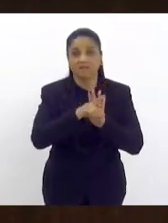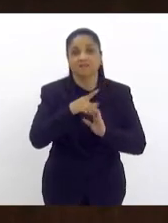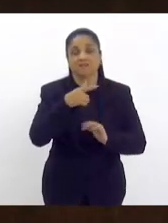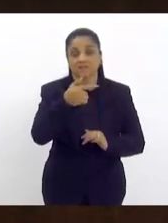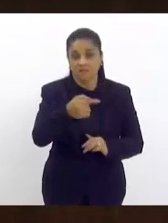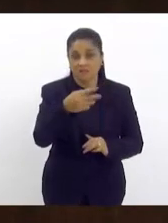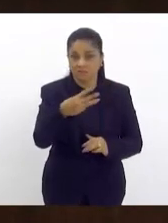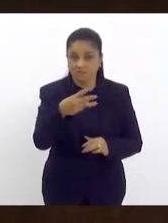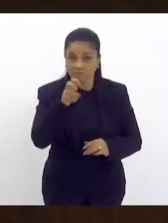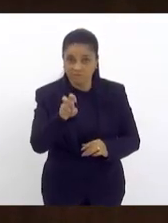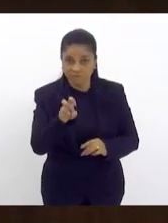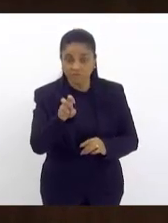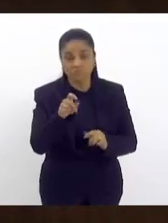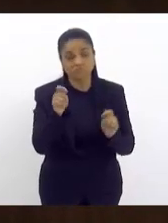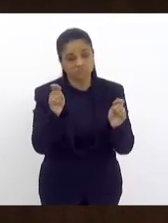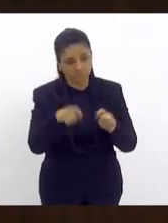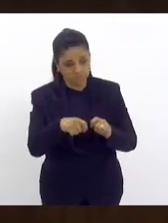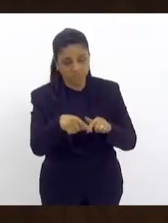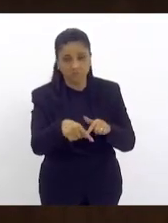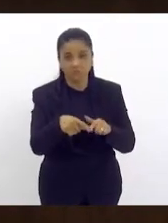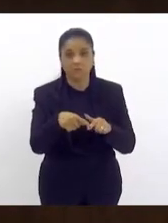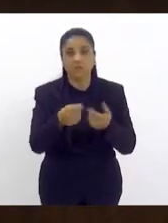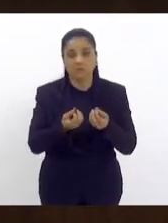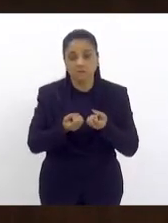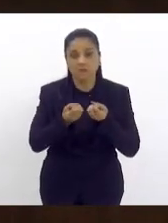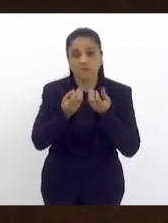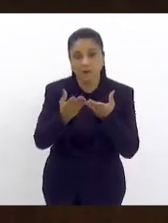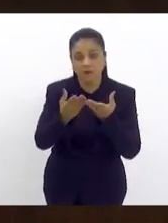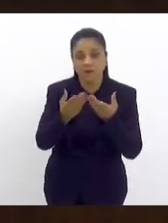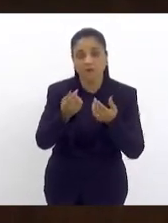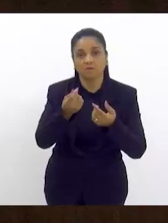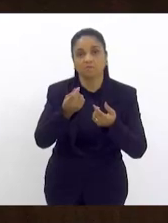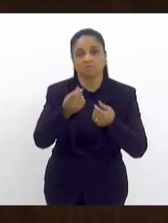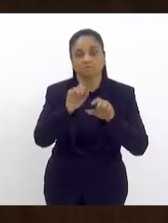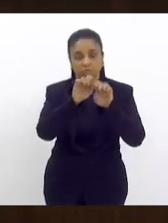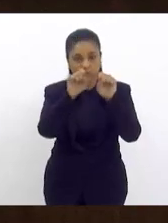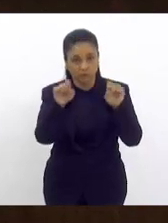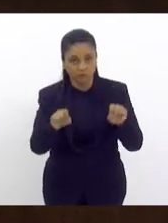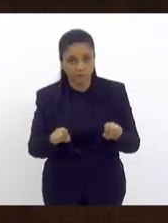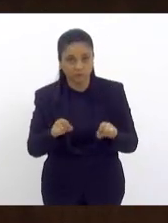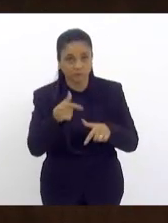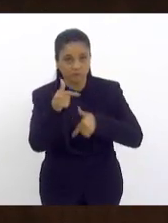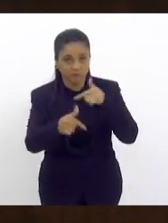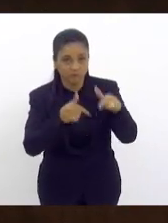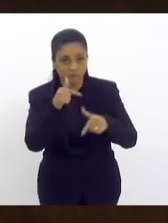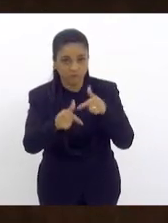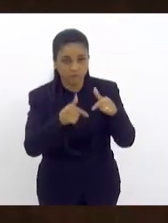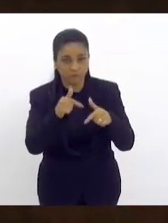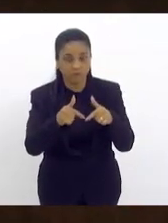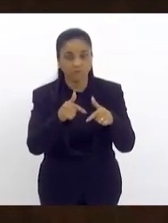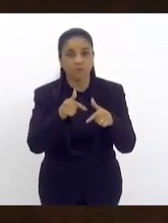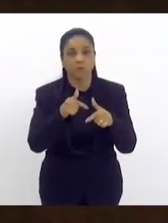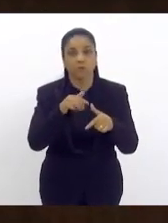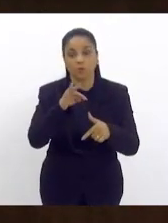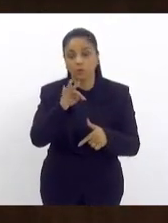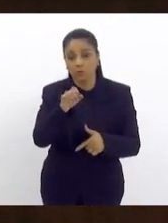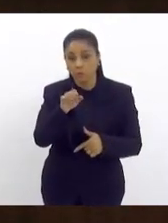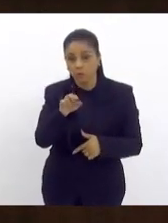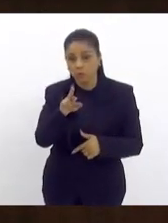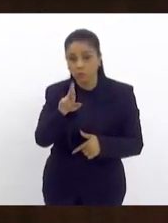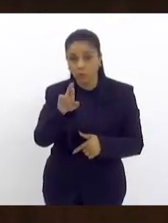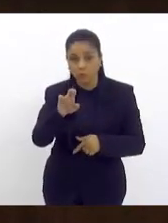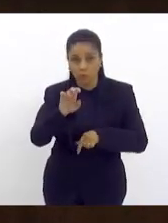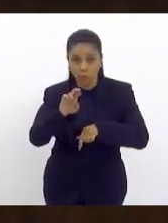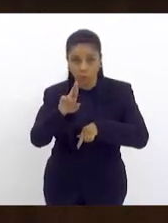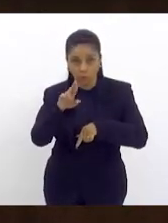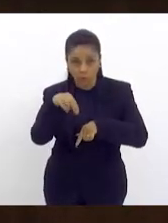que os fornecedores poderiam estabelecer a entrega e o fornecimento de serviço por turno e assim